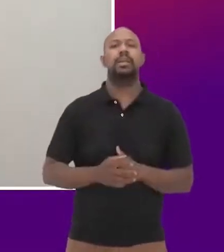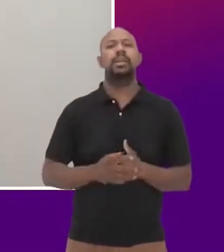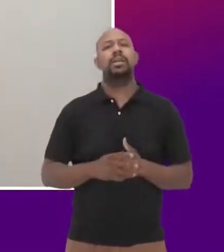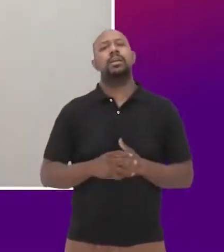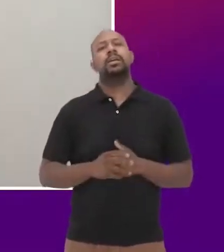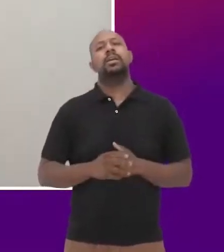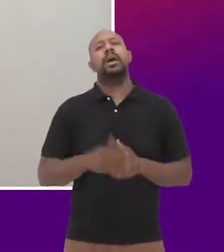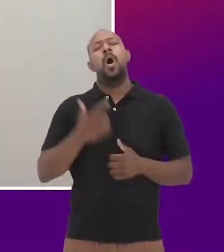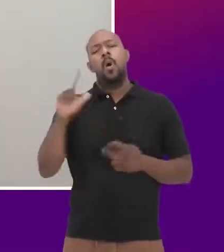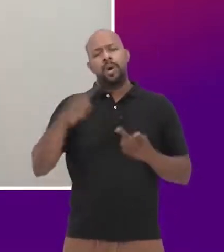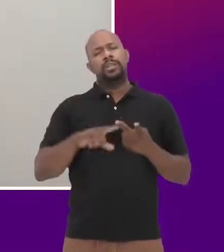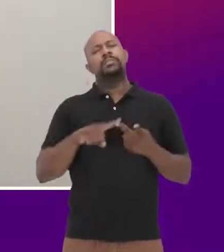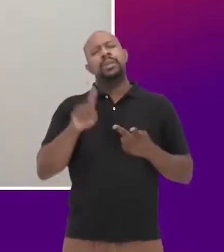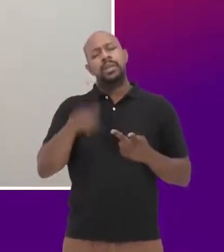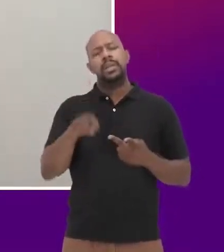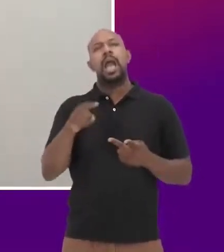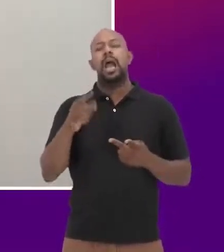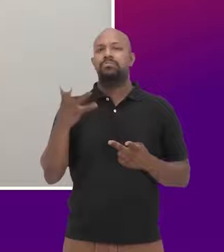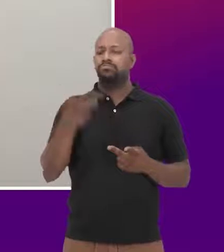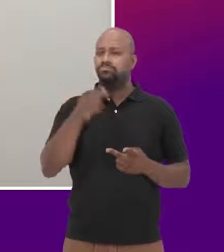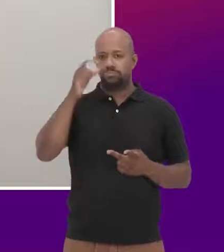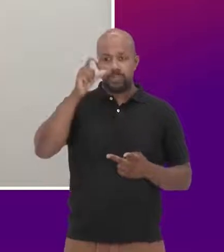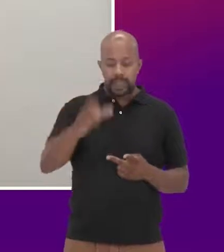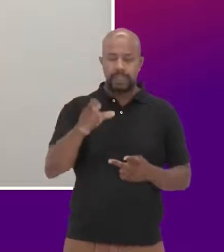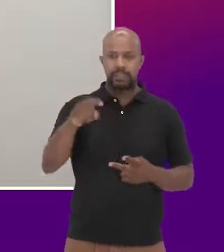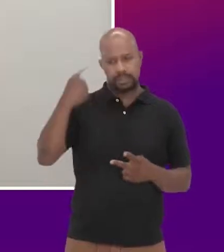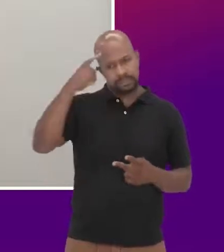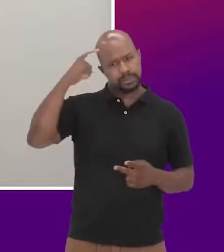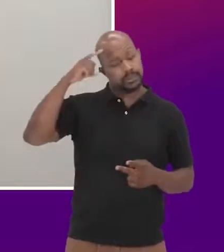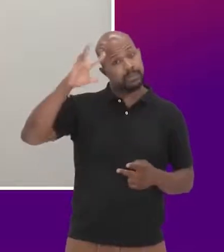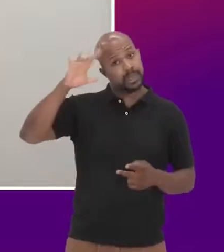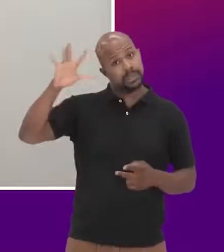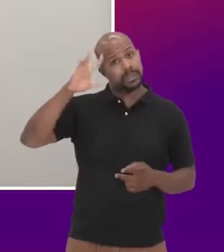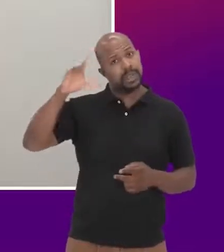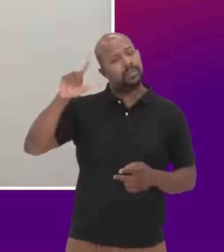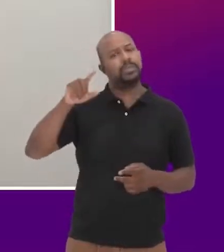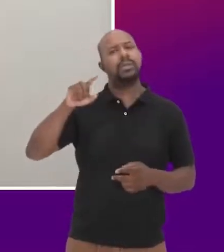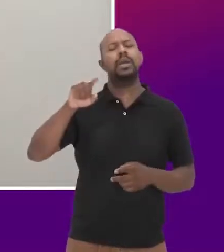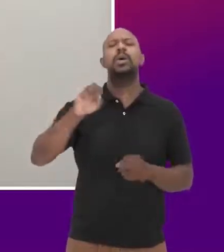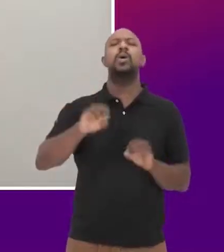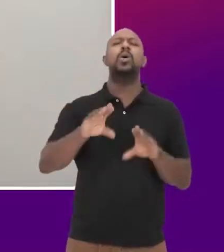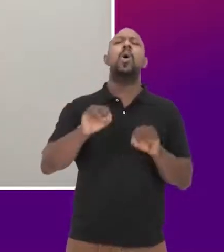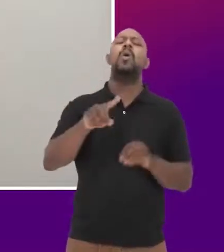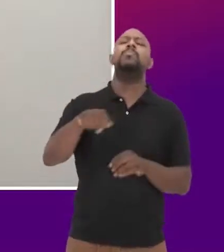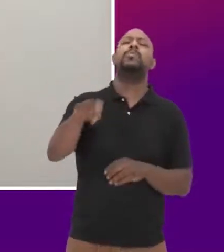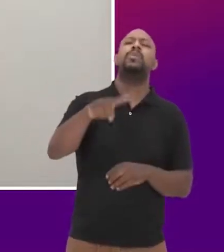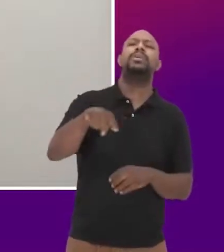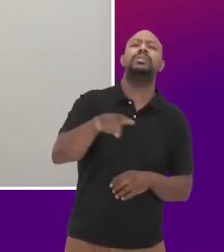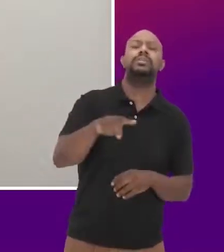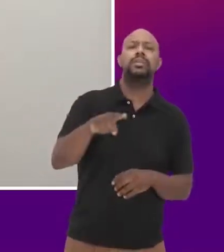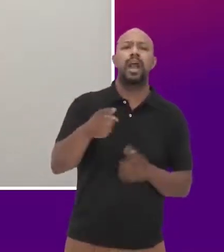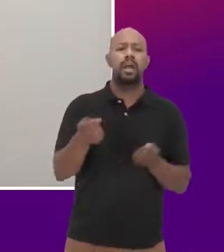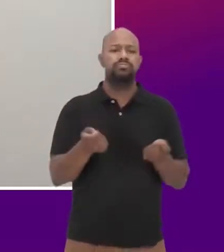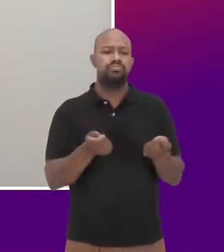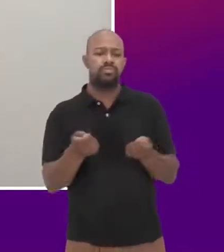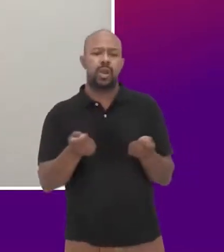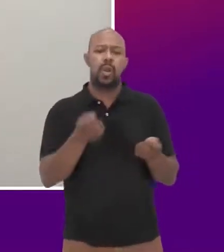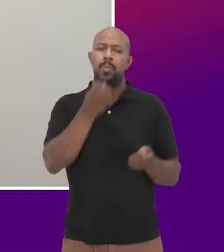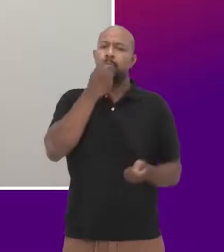Outras coisas que são muito interessantes da gente pensar é como você administra o bom senso